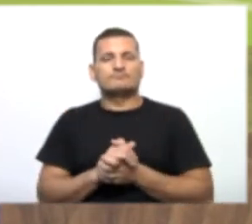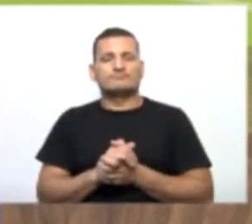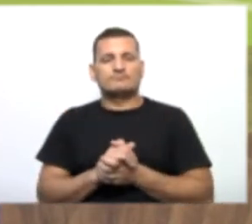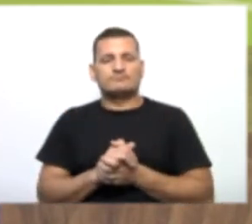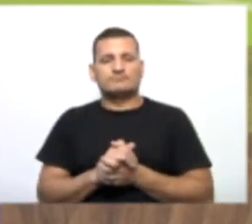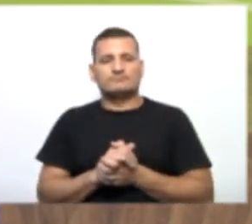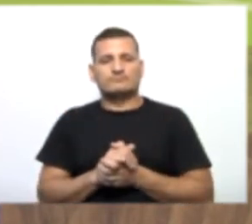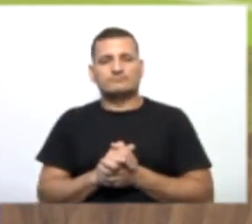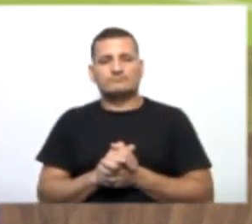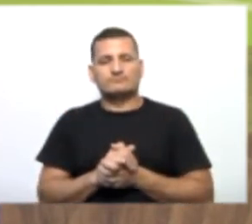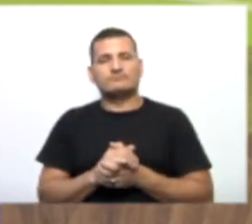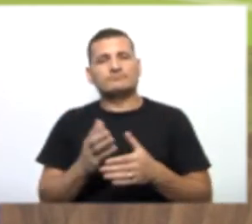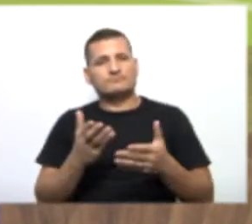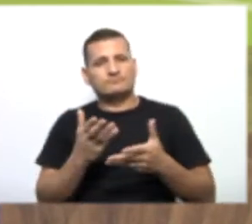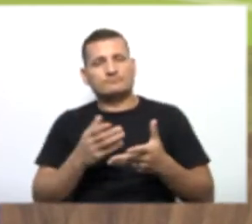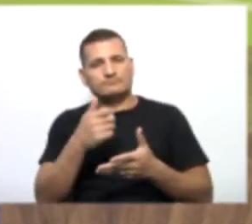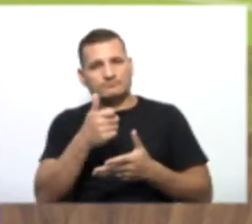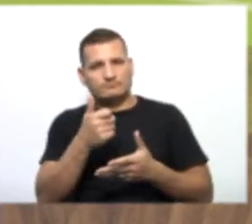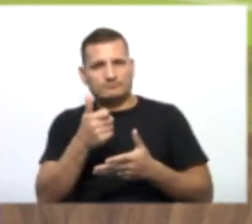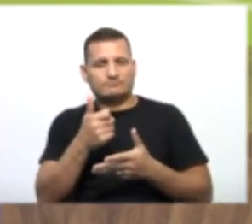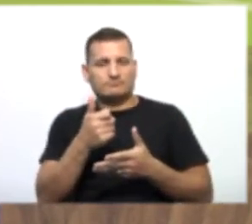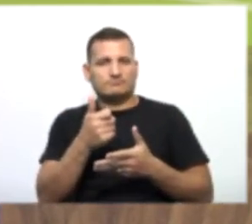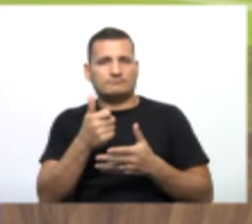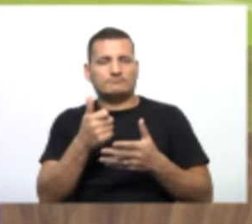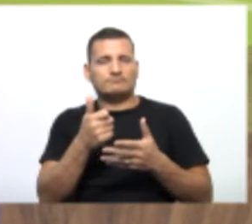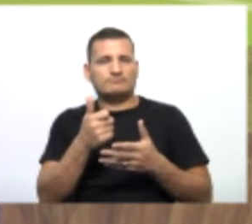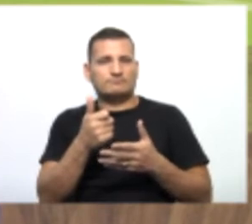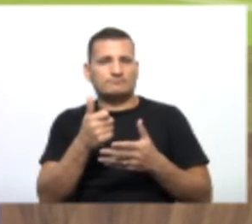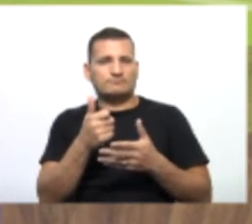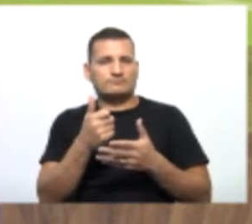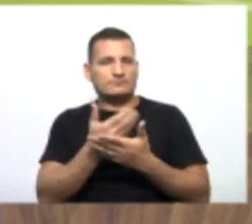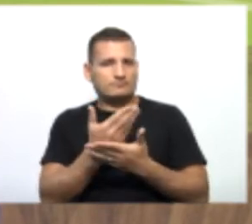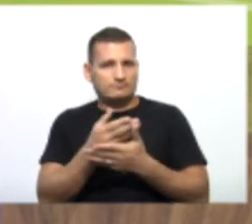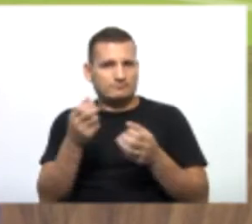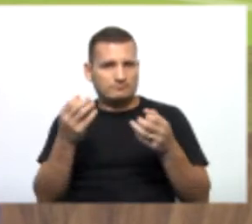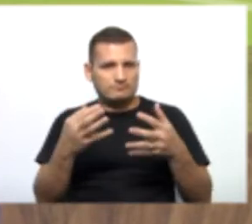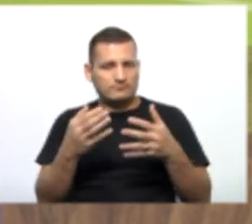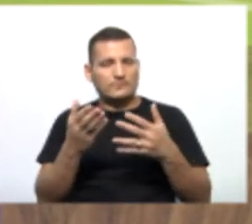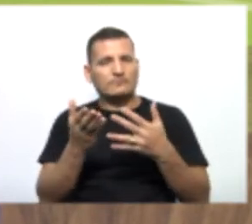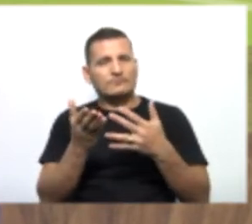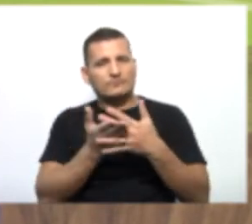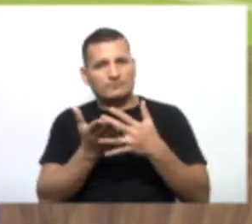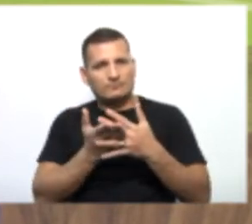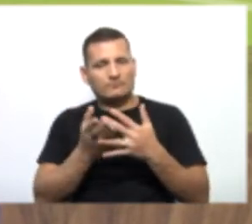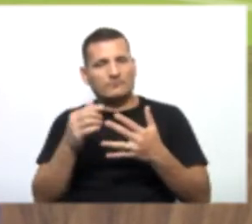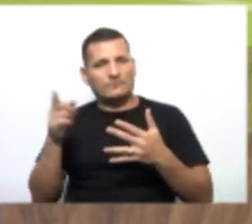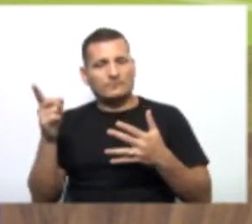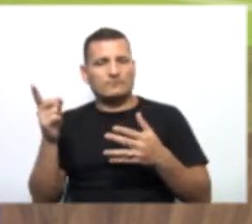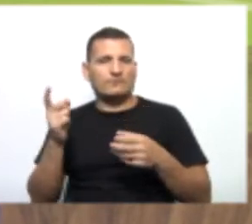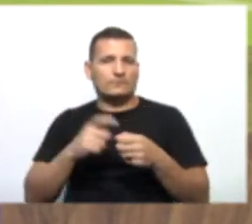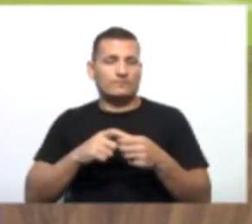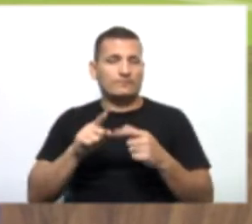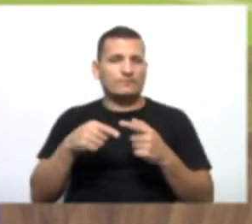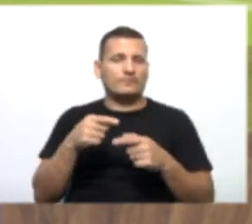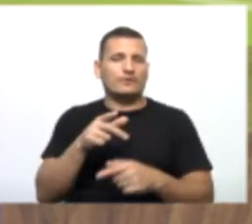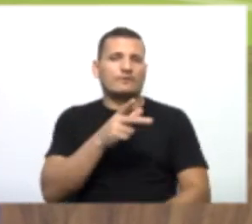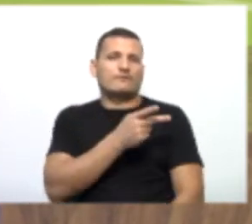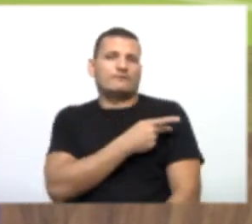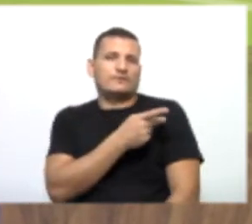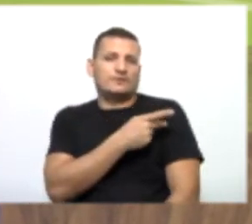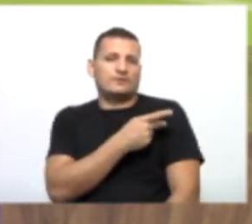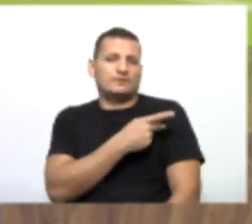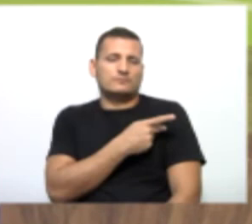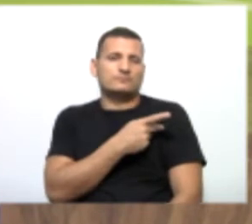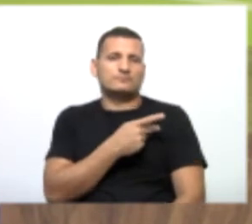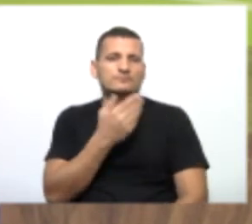vamos, aliás, nosso primeiro bloco, na volta vamos fazer a nossa atividade e vamos explicar também para o pessoal de Vilhena que pediu um apoio aí na